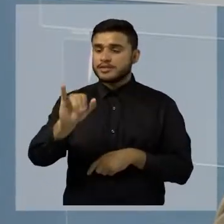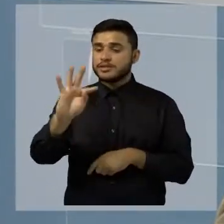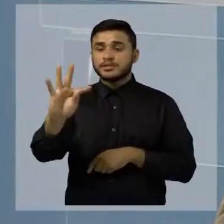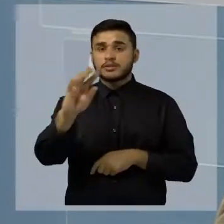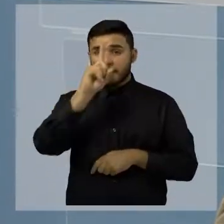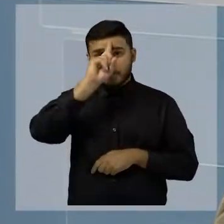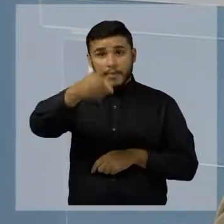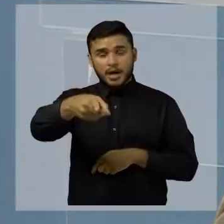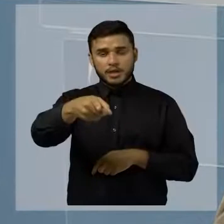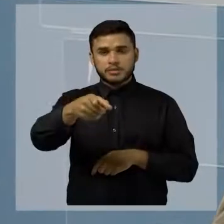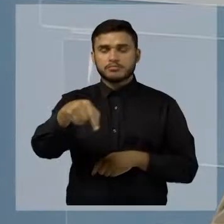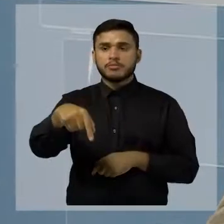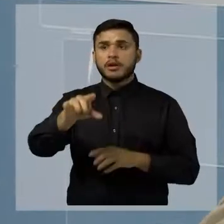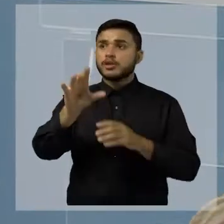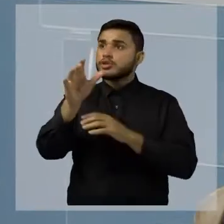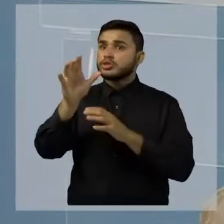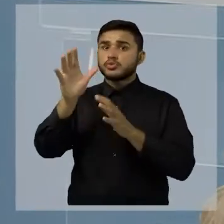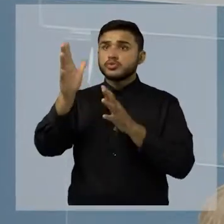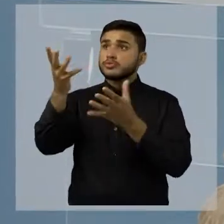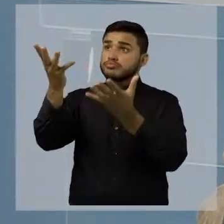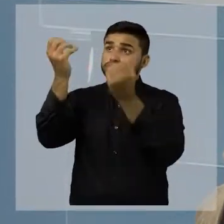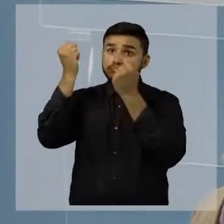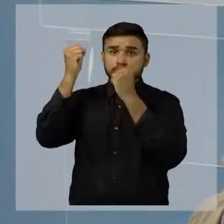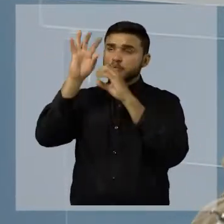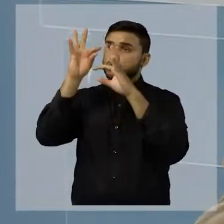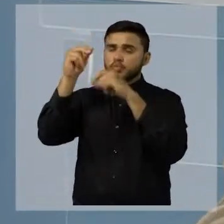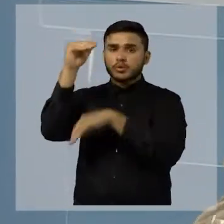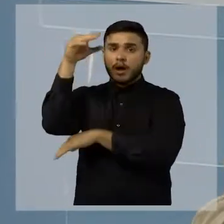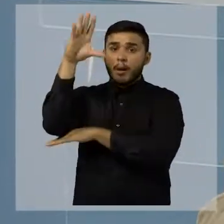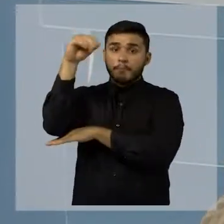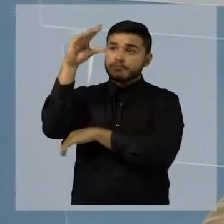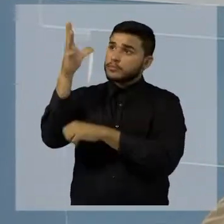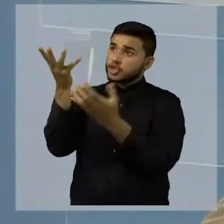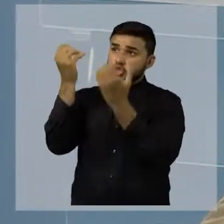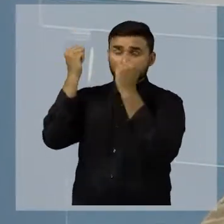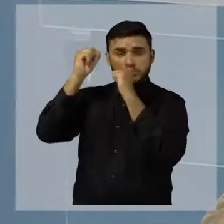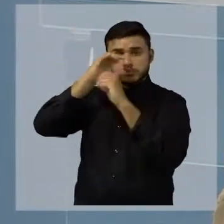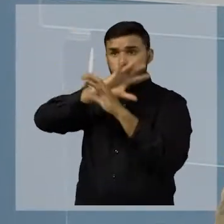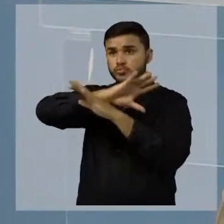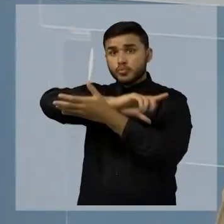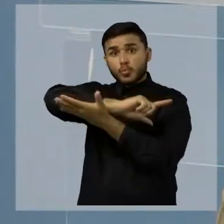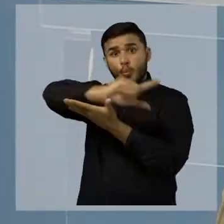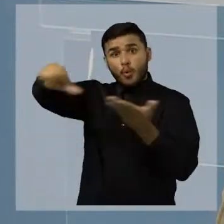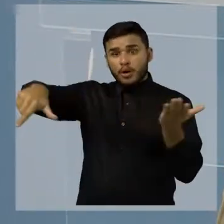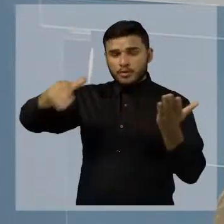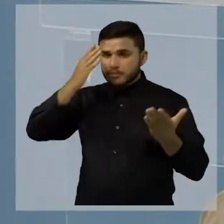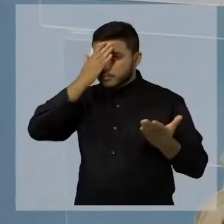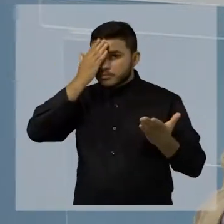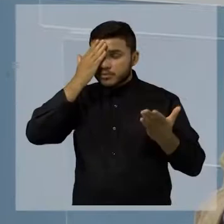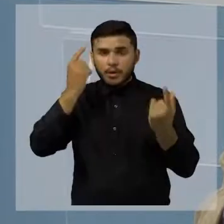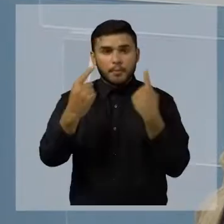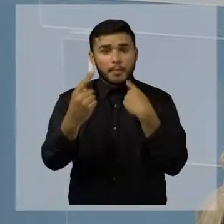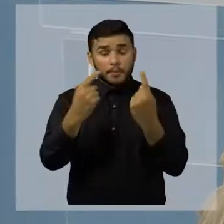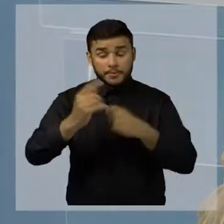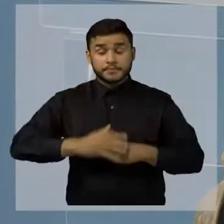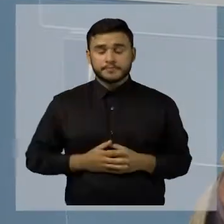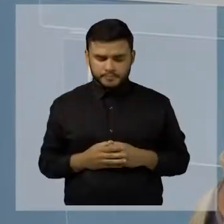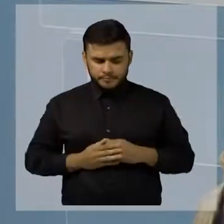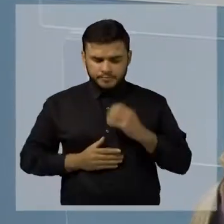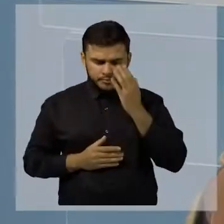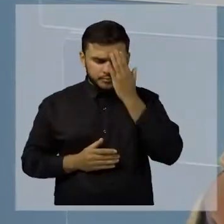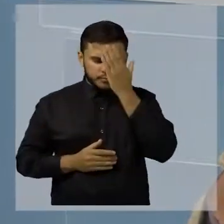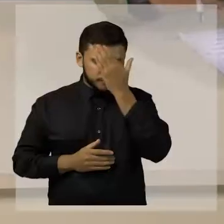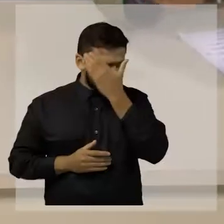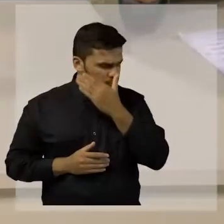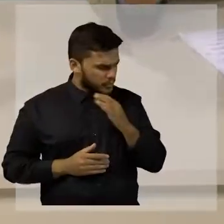fotossensores, não houve estudo prévio, e aí a justiça, no caso, quando você lembrou, eu lembrei desse caso, que é um